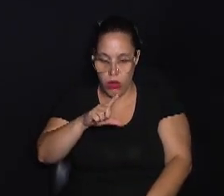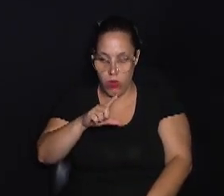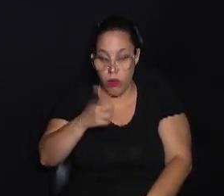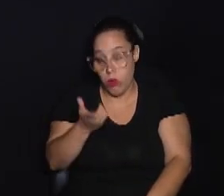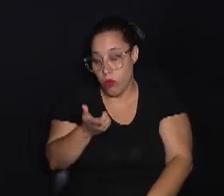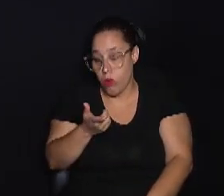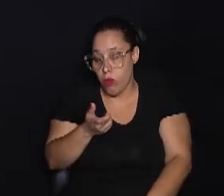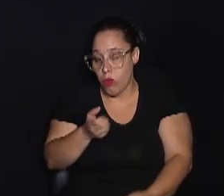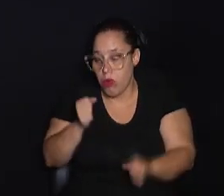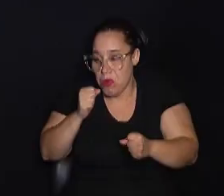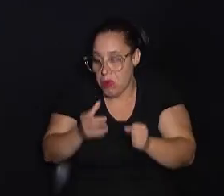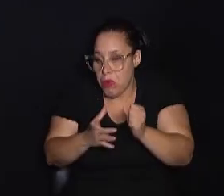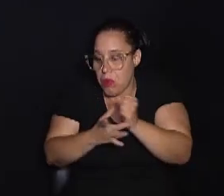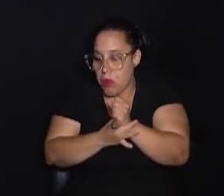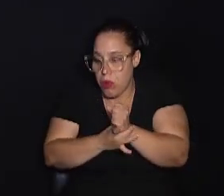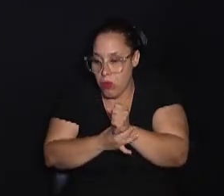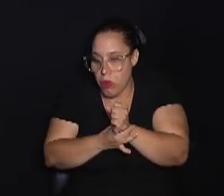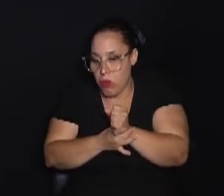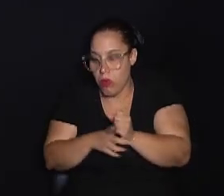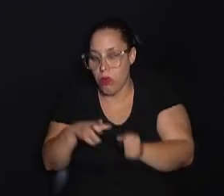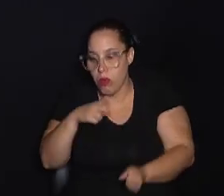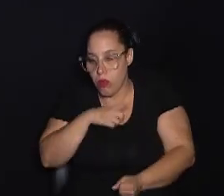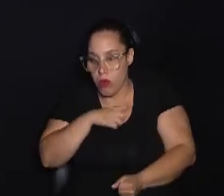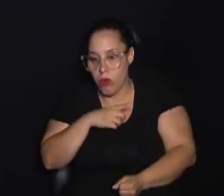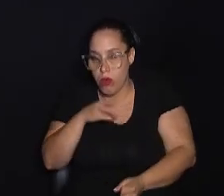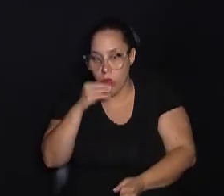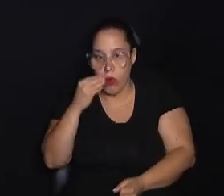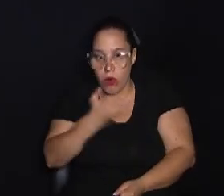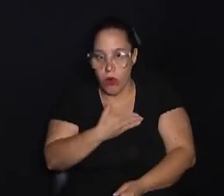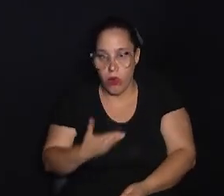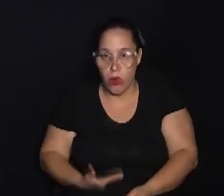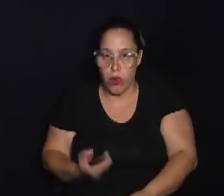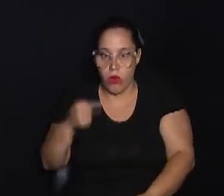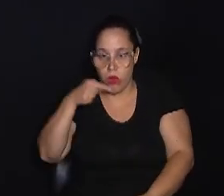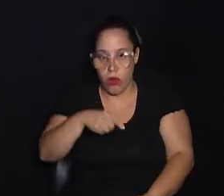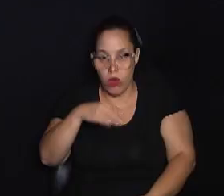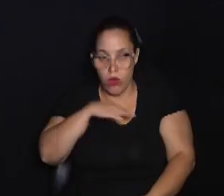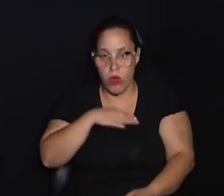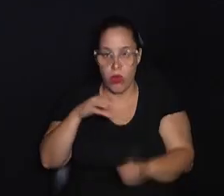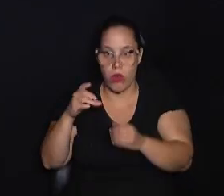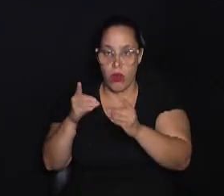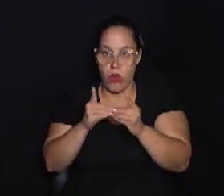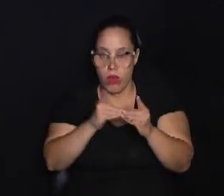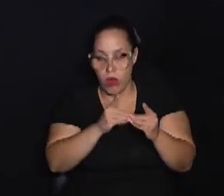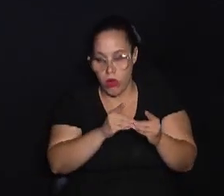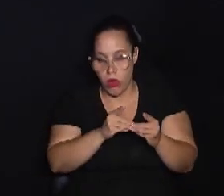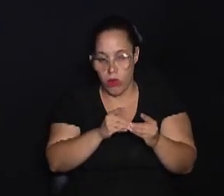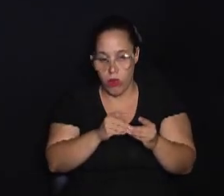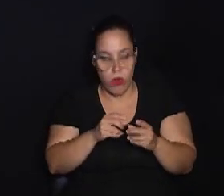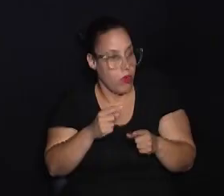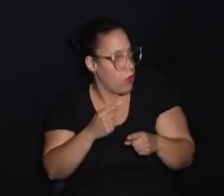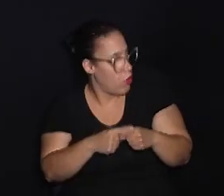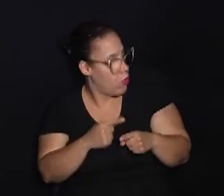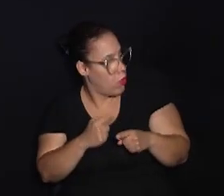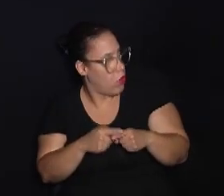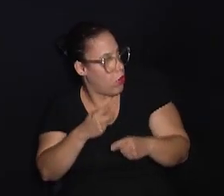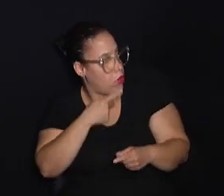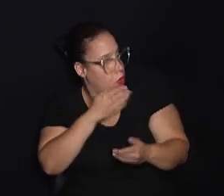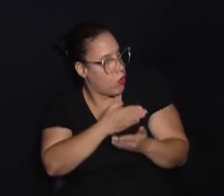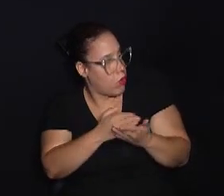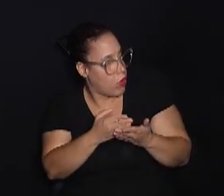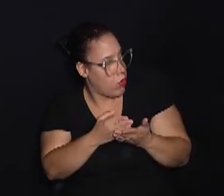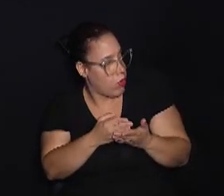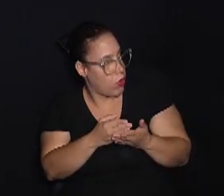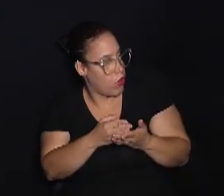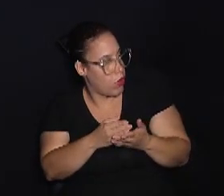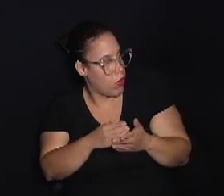a gente pode garantir que a gente vai ter servidor público no município atendendo a população. Porque, como eu falei no começo, né, a